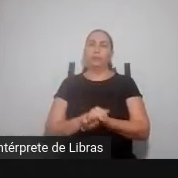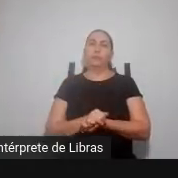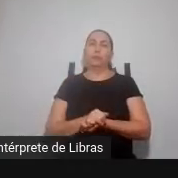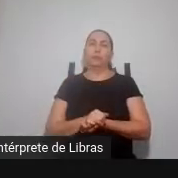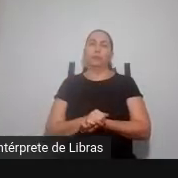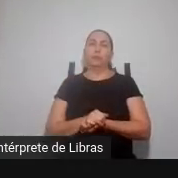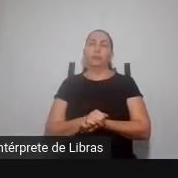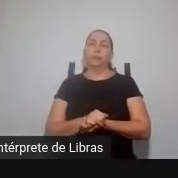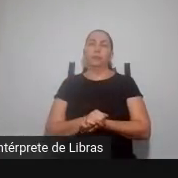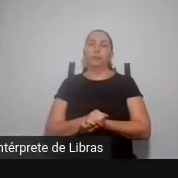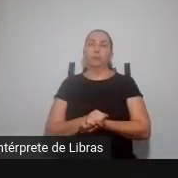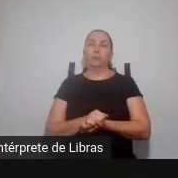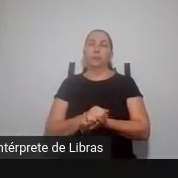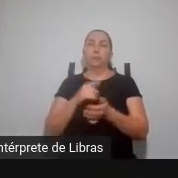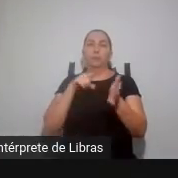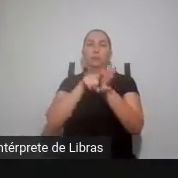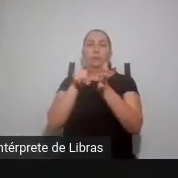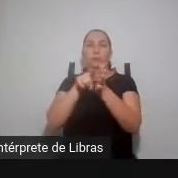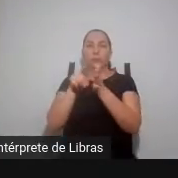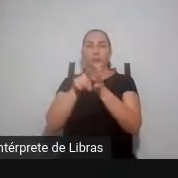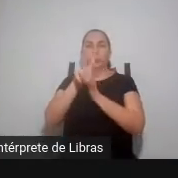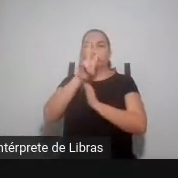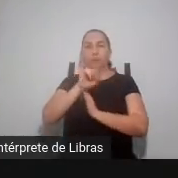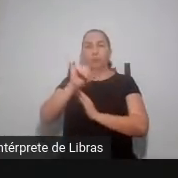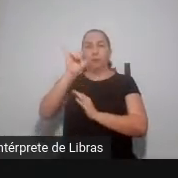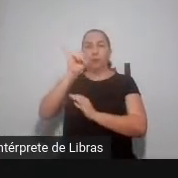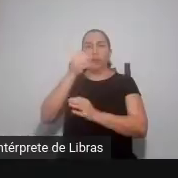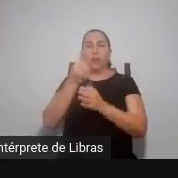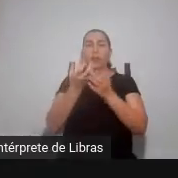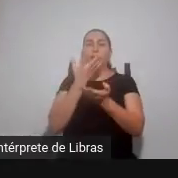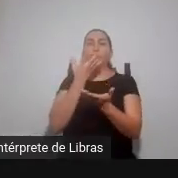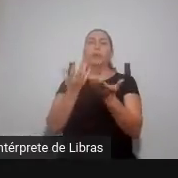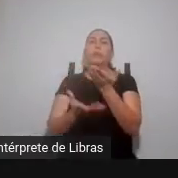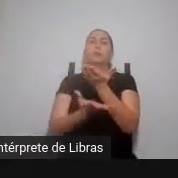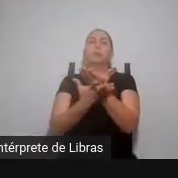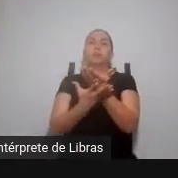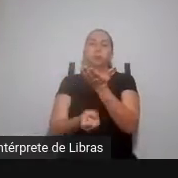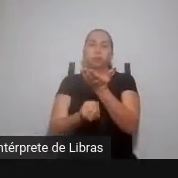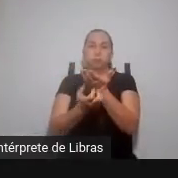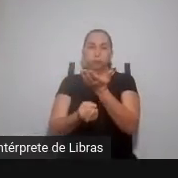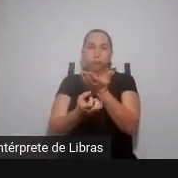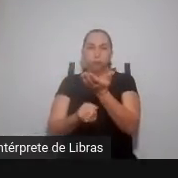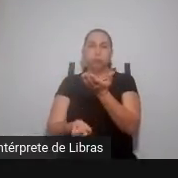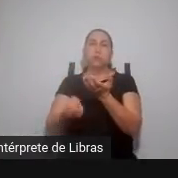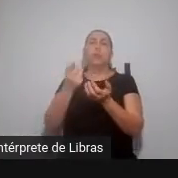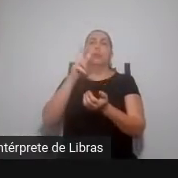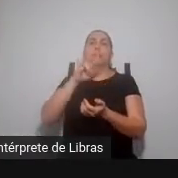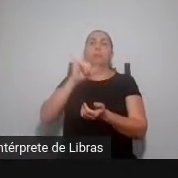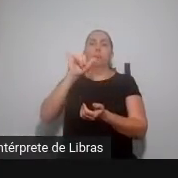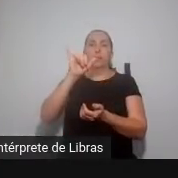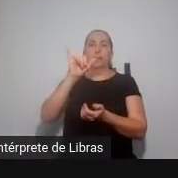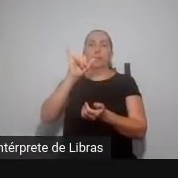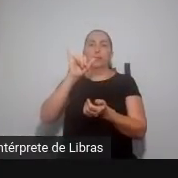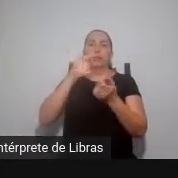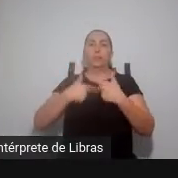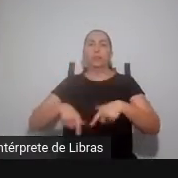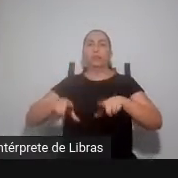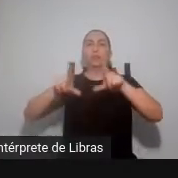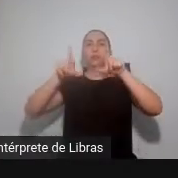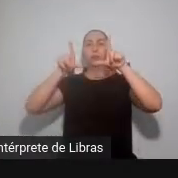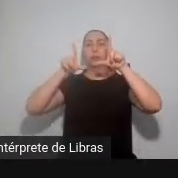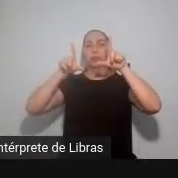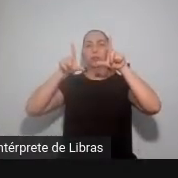pessoal, é que todo mundo está perguntando, vai ficar gravado. Tá? O certificado é por meio do endereço que foi